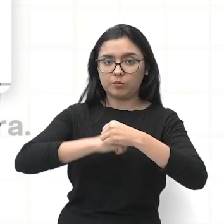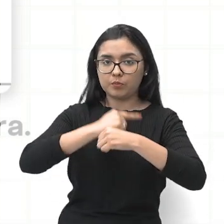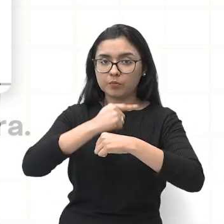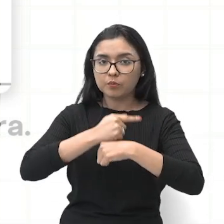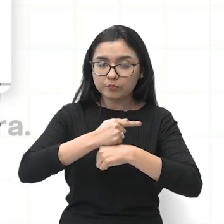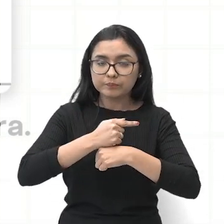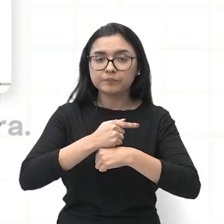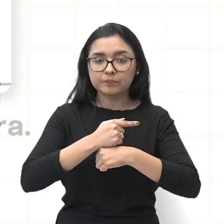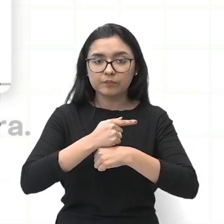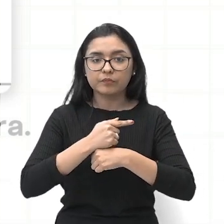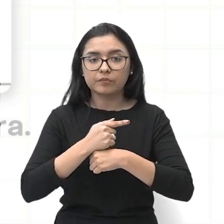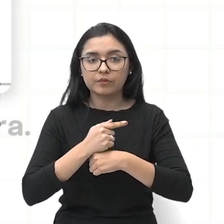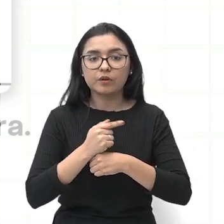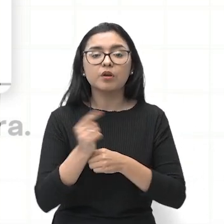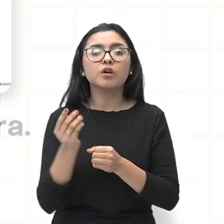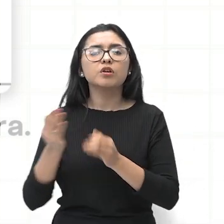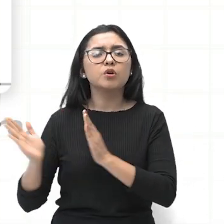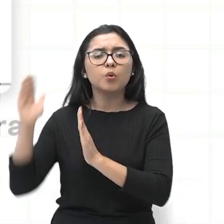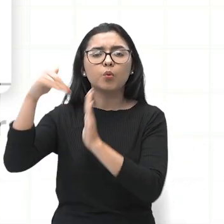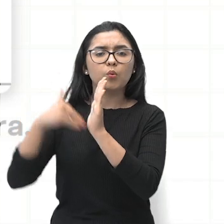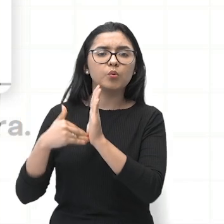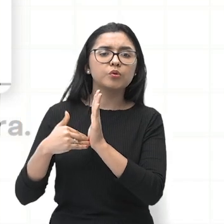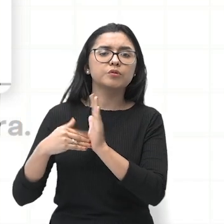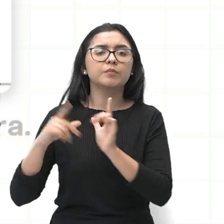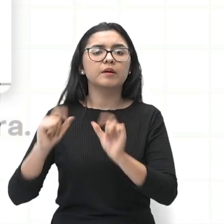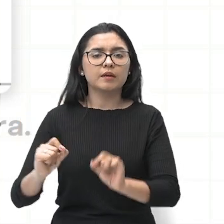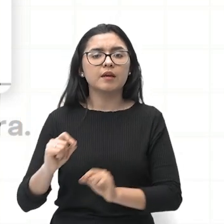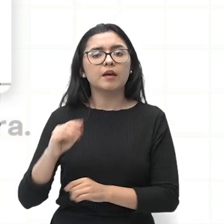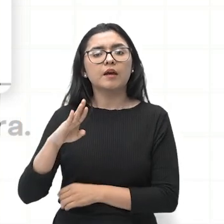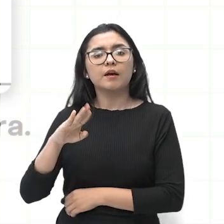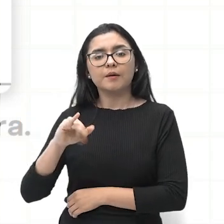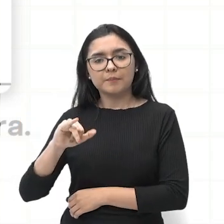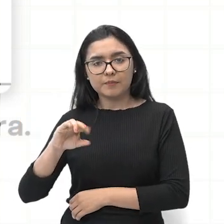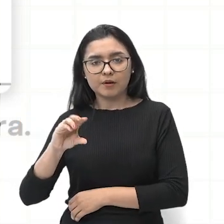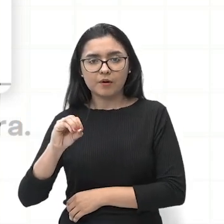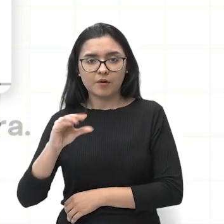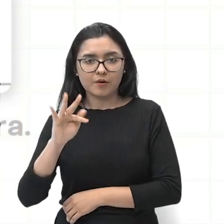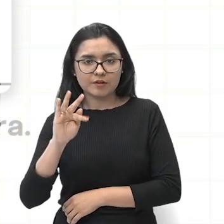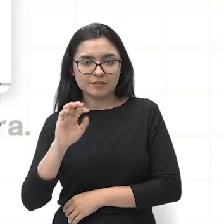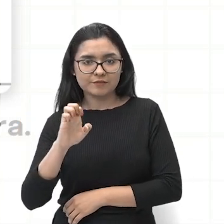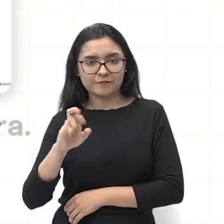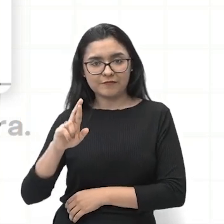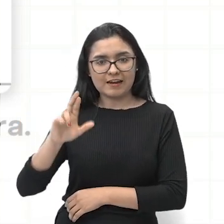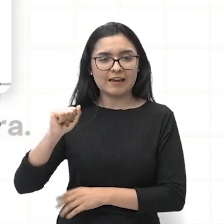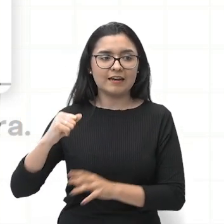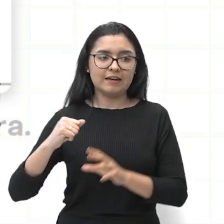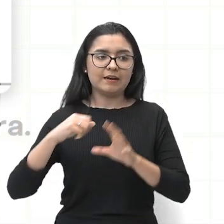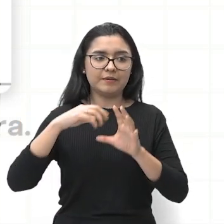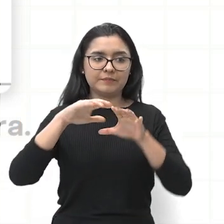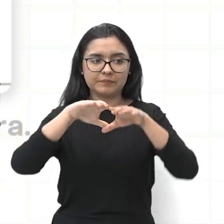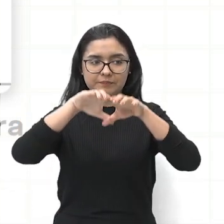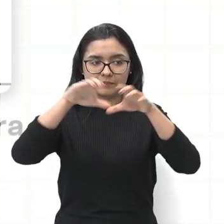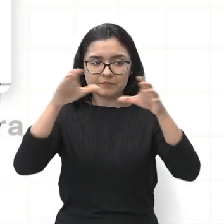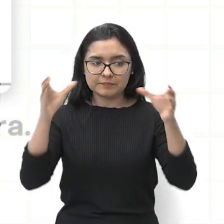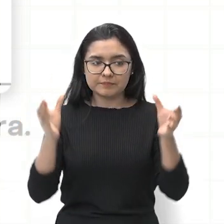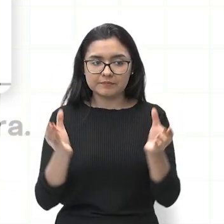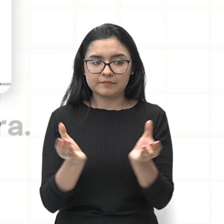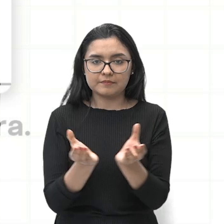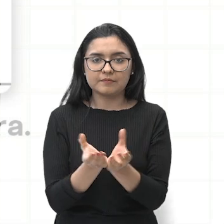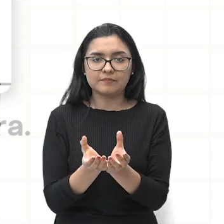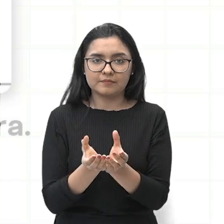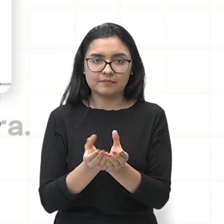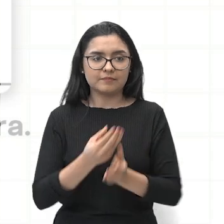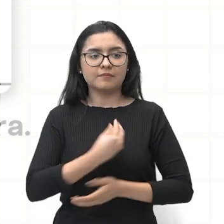certo? E o último vai ser a biosfera. Calma que nós